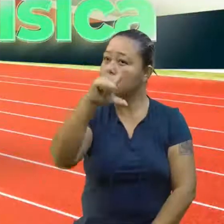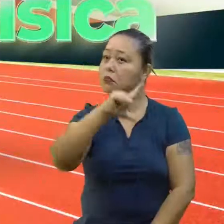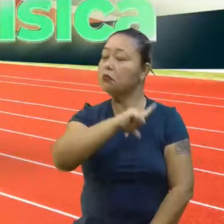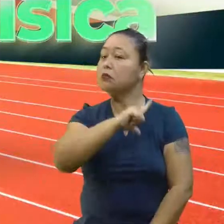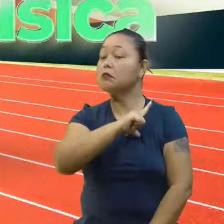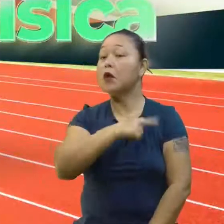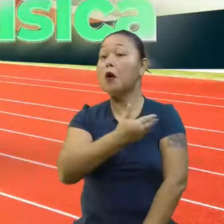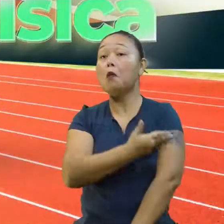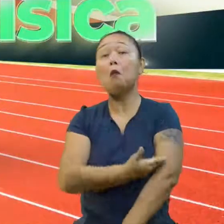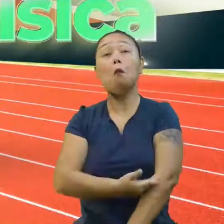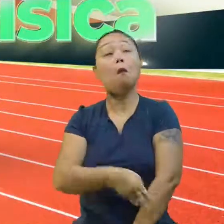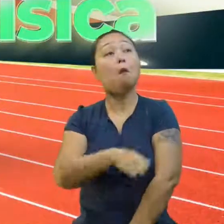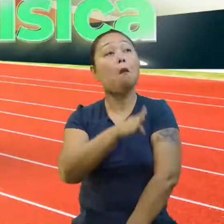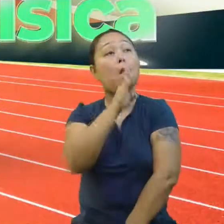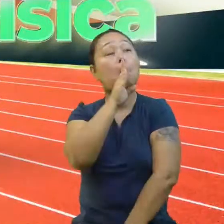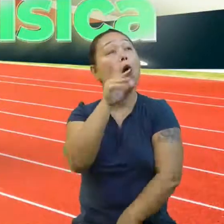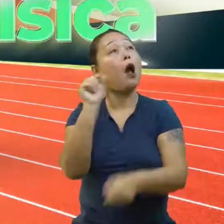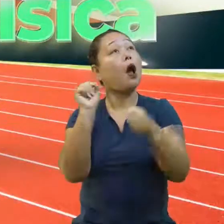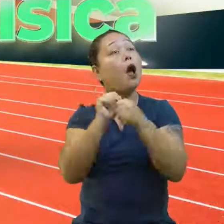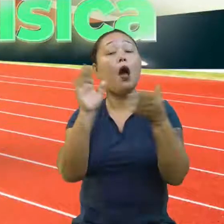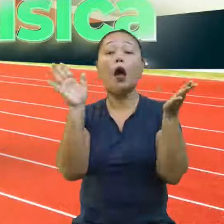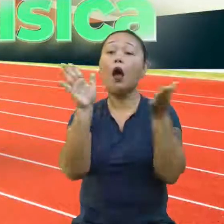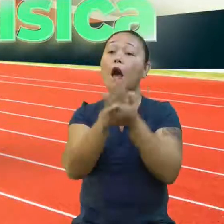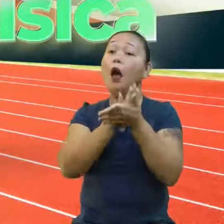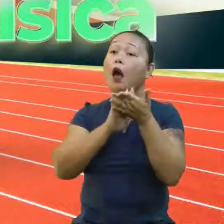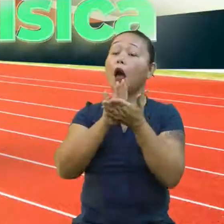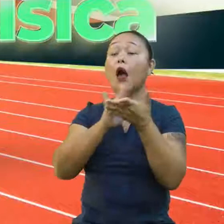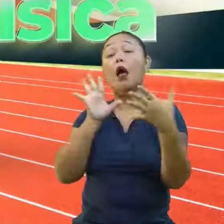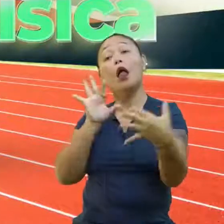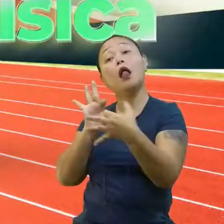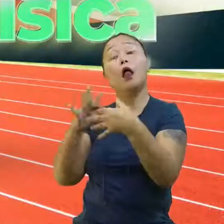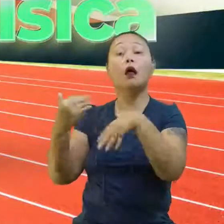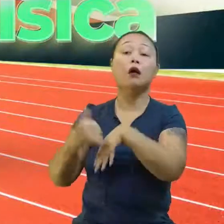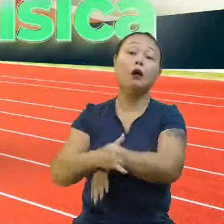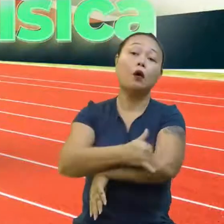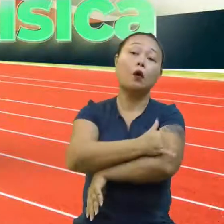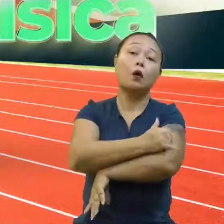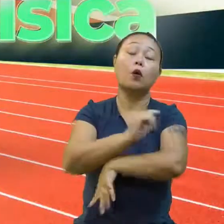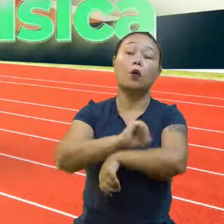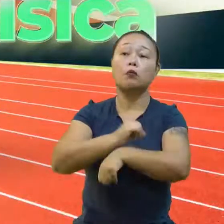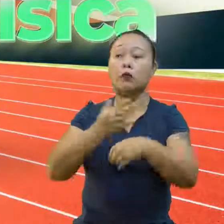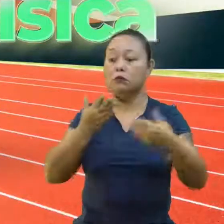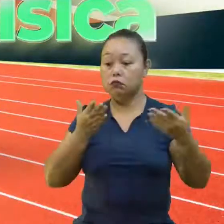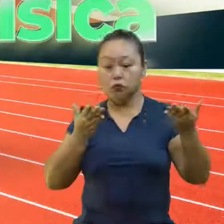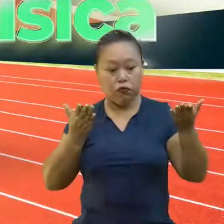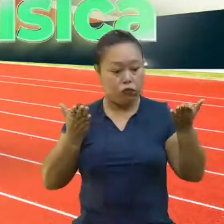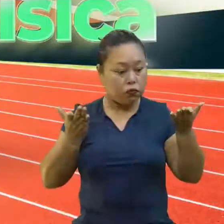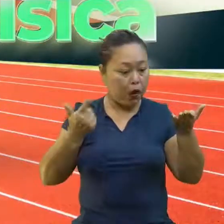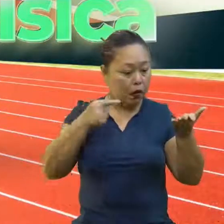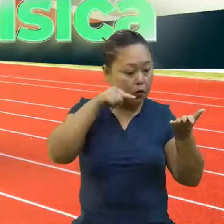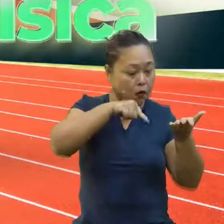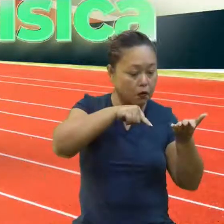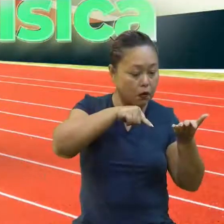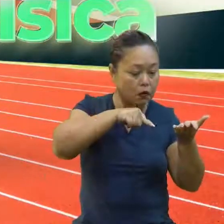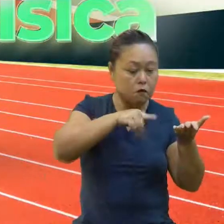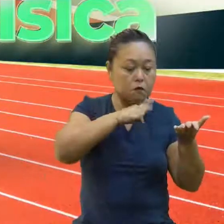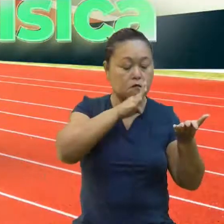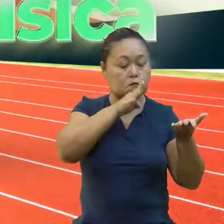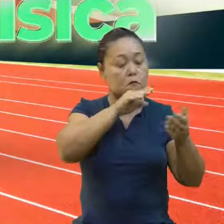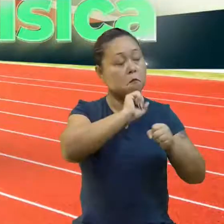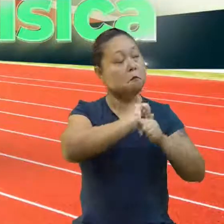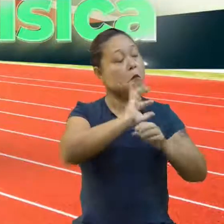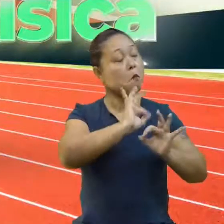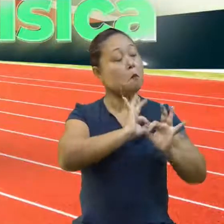sedentário, associando com a obesidade, que se nós formos colocar numa balança, a gente já percebe, se eu sou